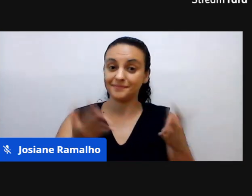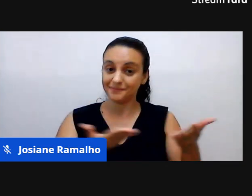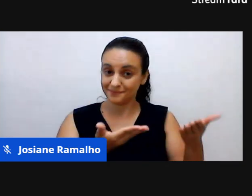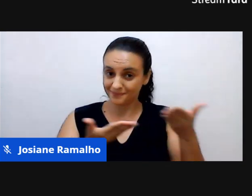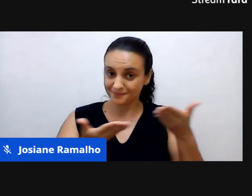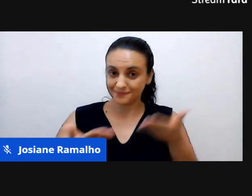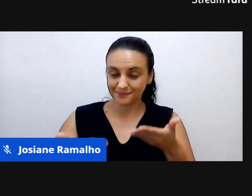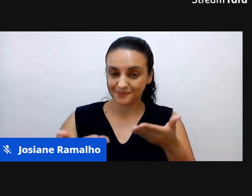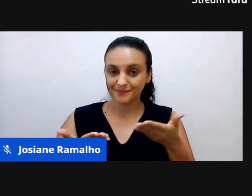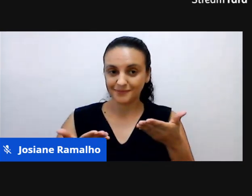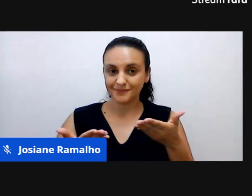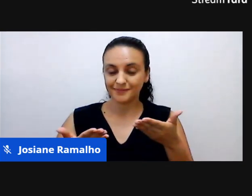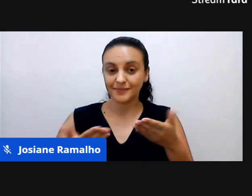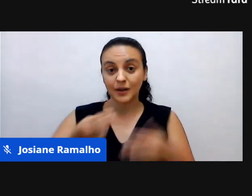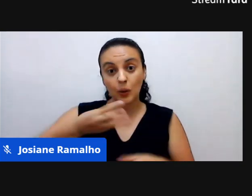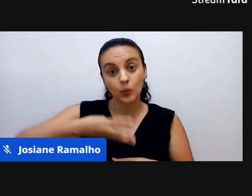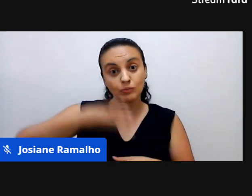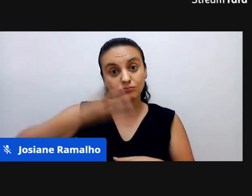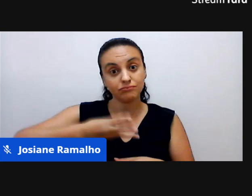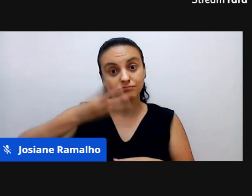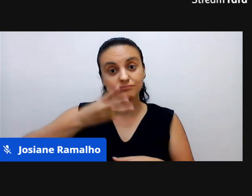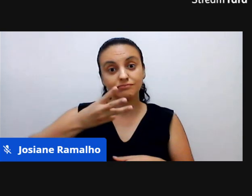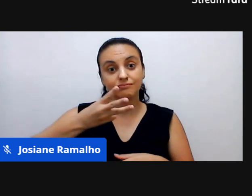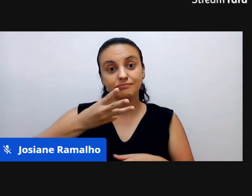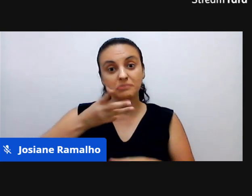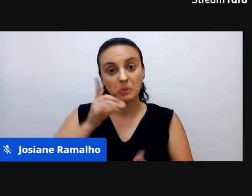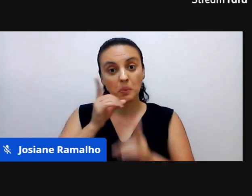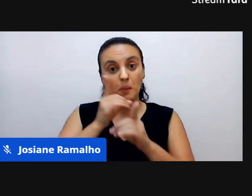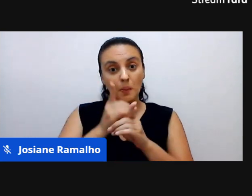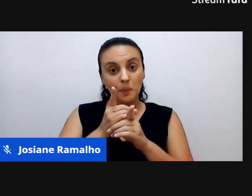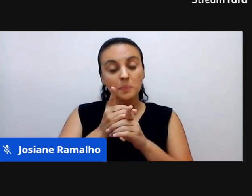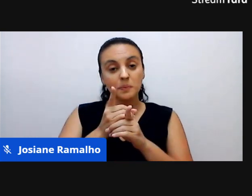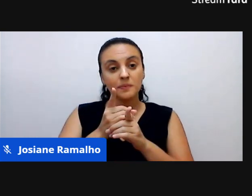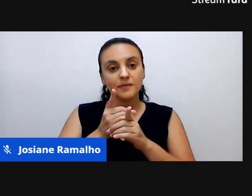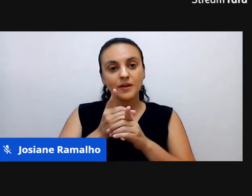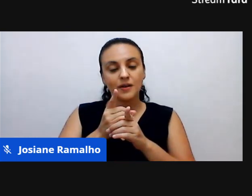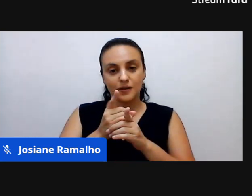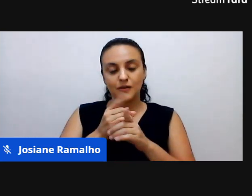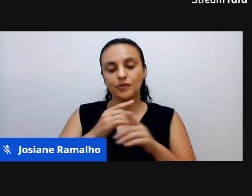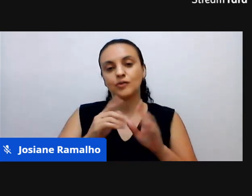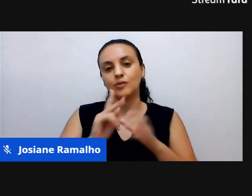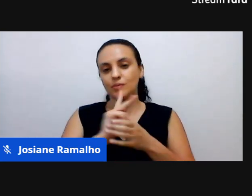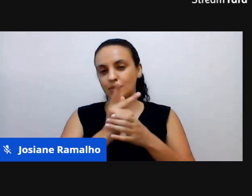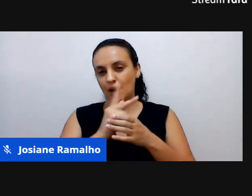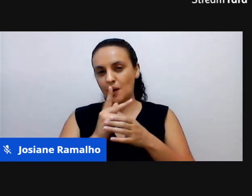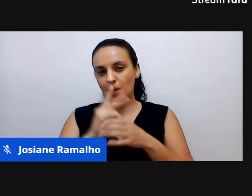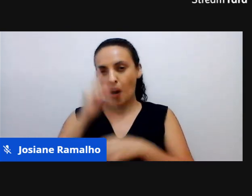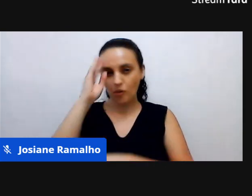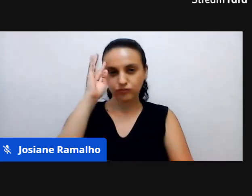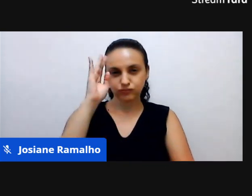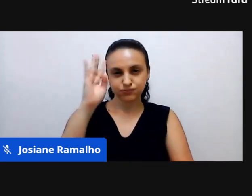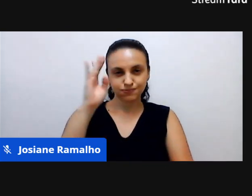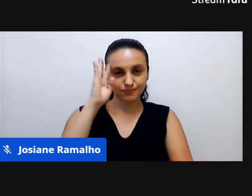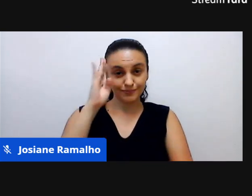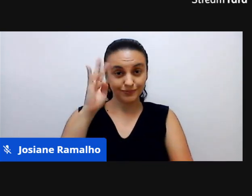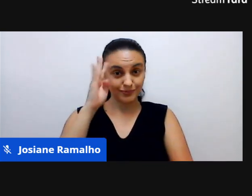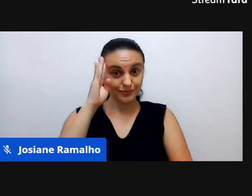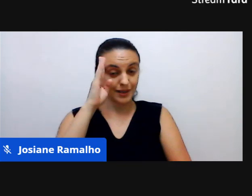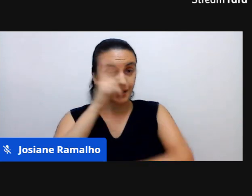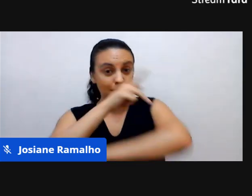bem-vindo ao nosso terceiro encontro do programa Reflexões Pedagógicas